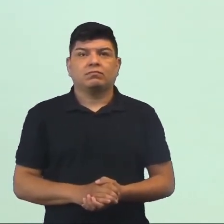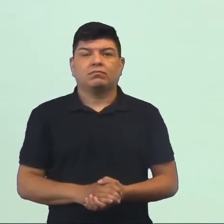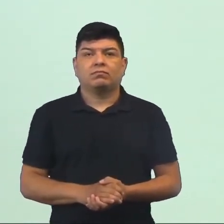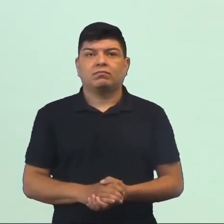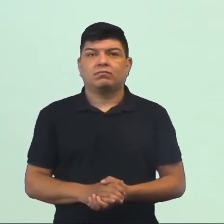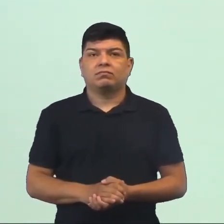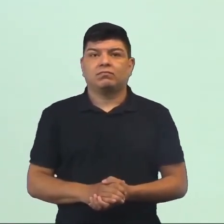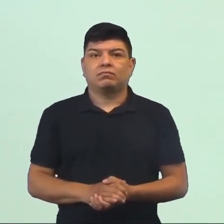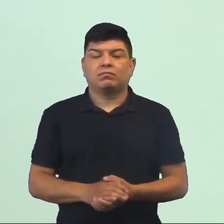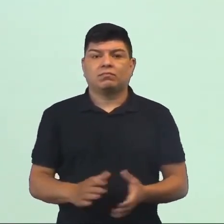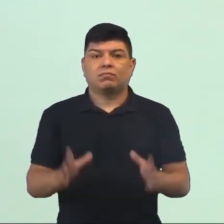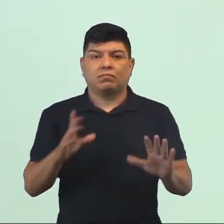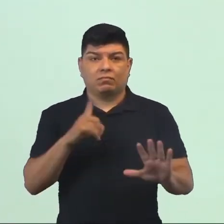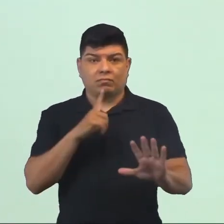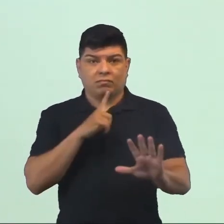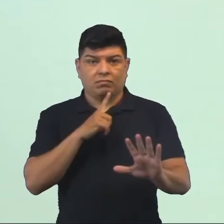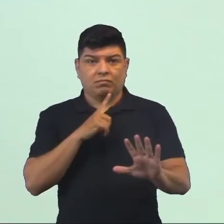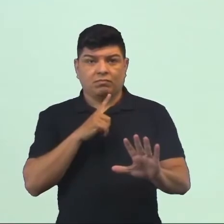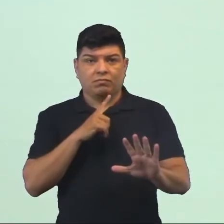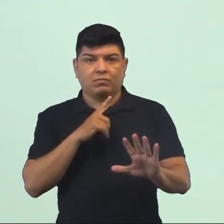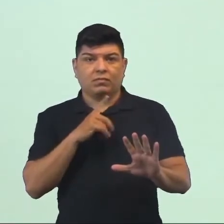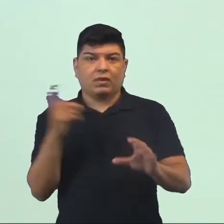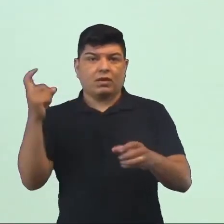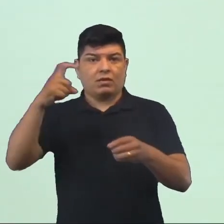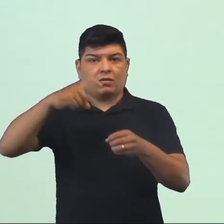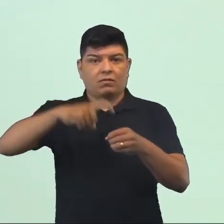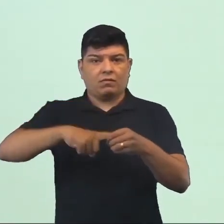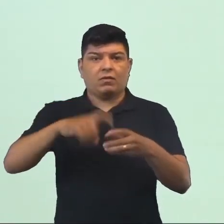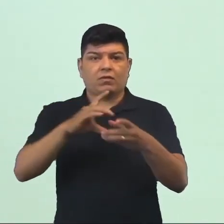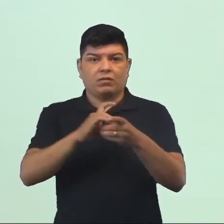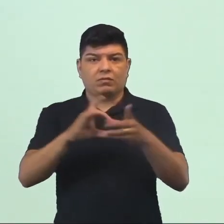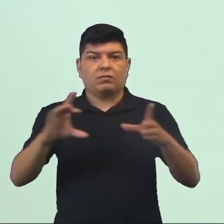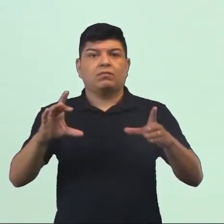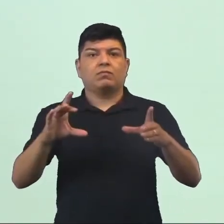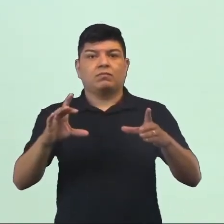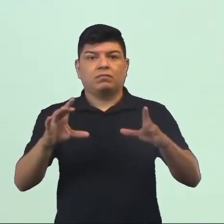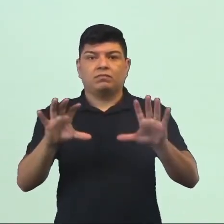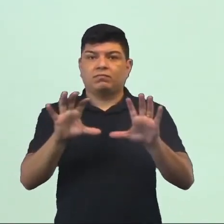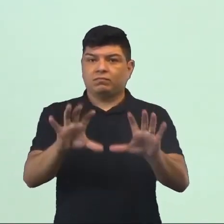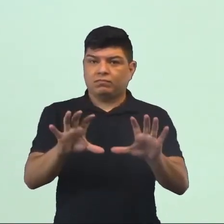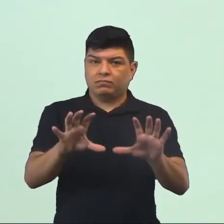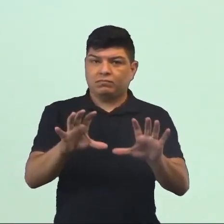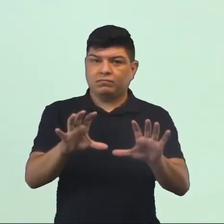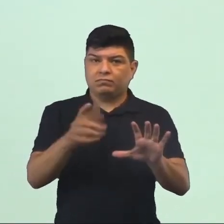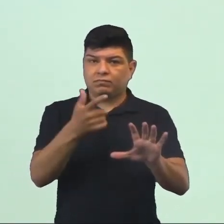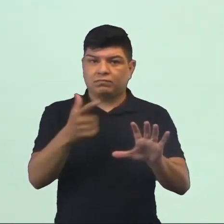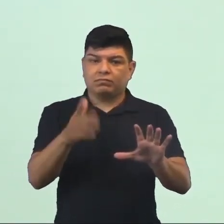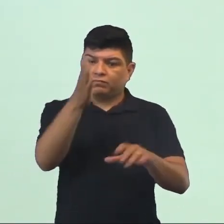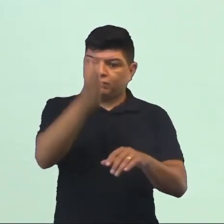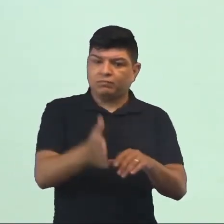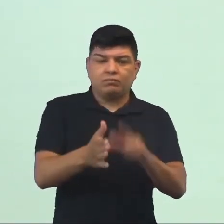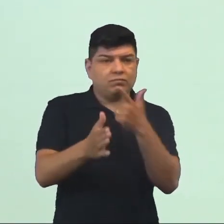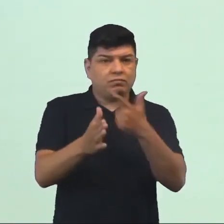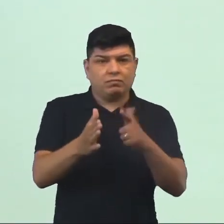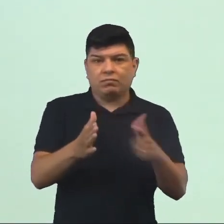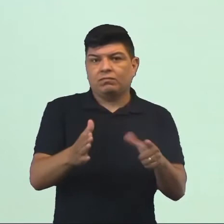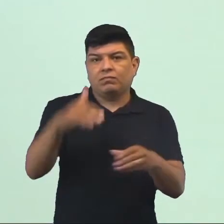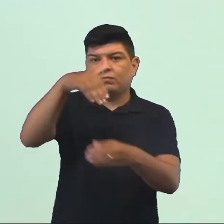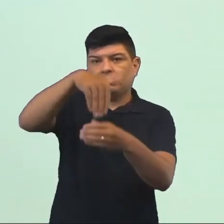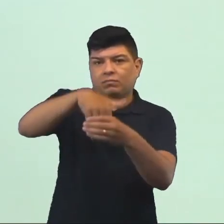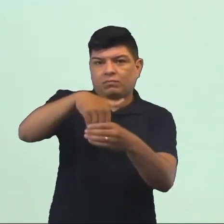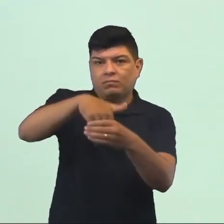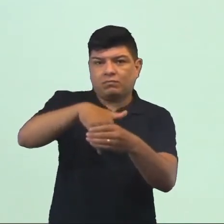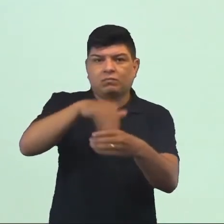quando se concretiza, né, a volta da democracia, mesmo não sendo de forma direta, por uma eleição